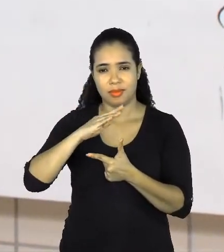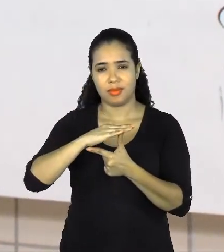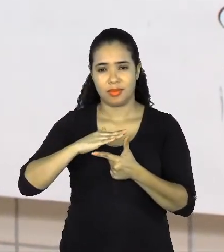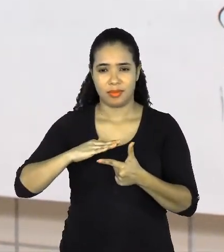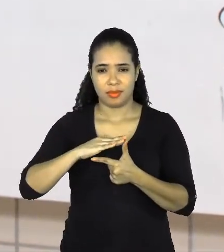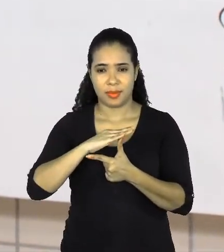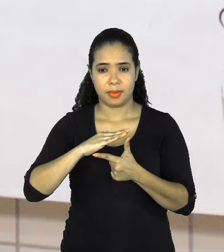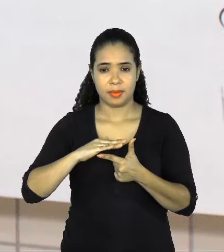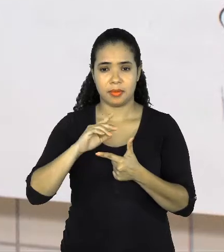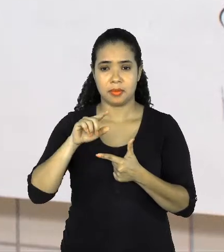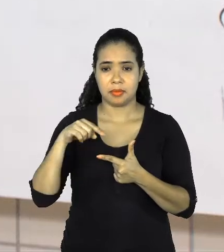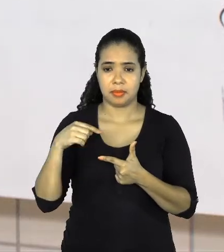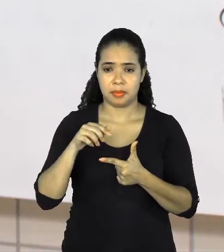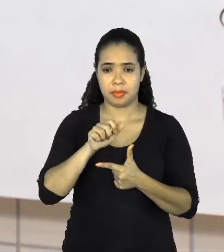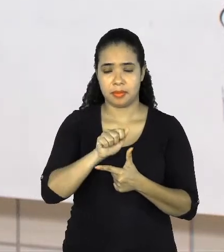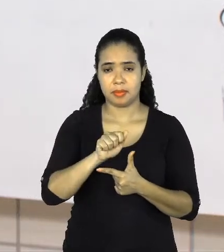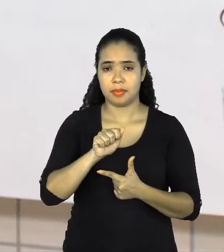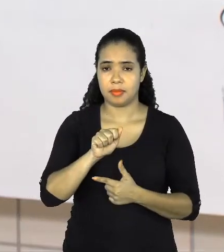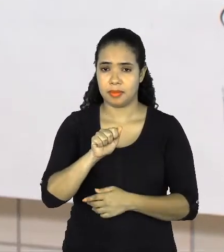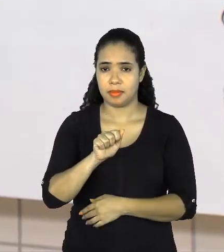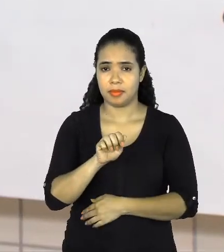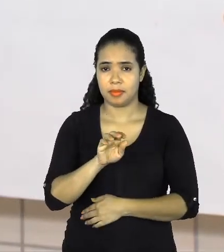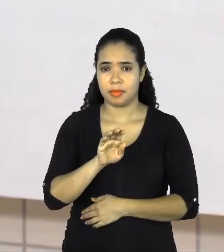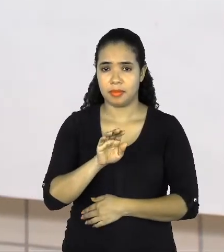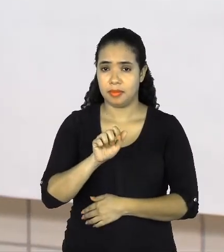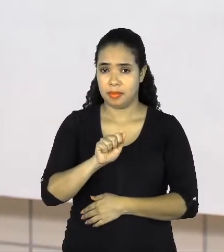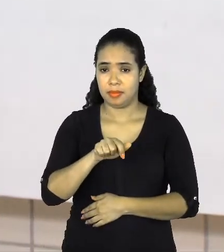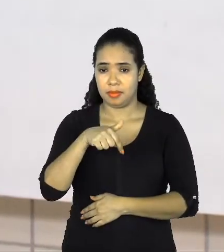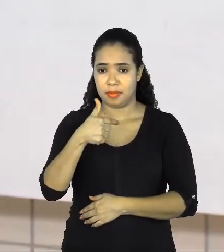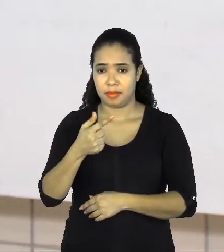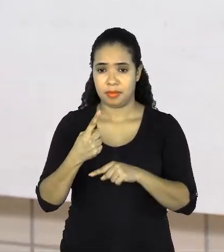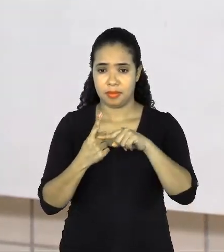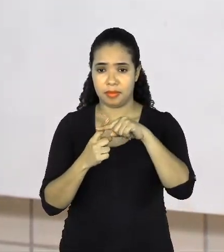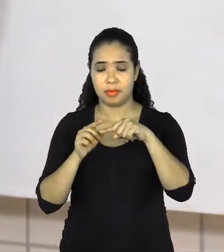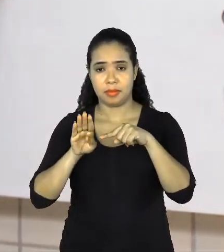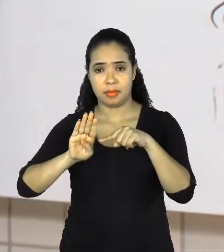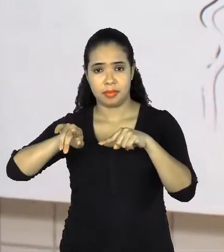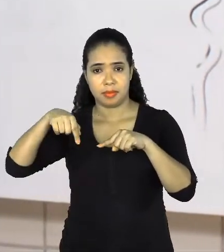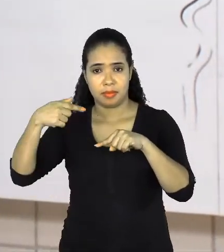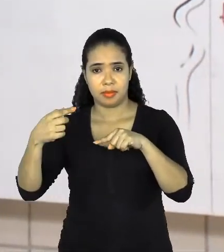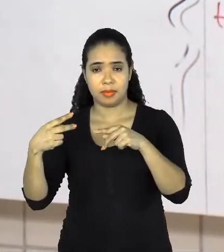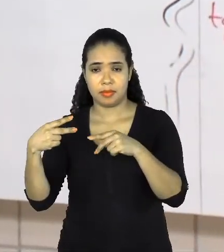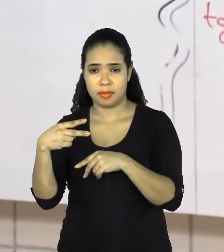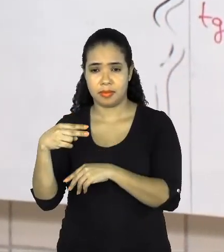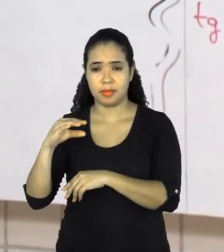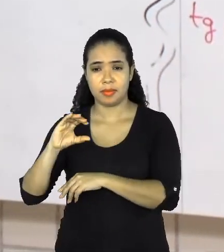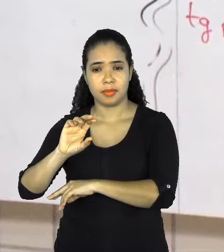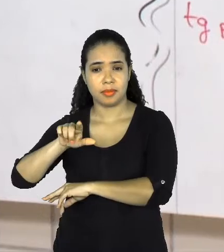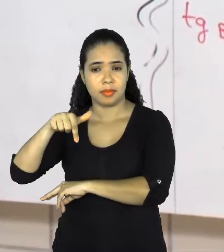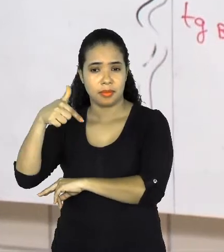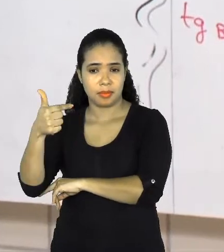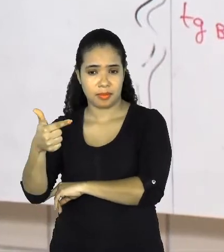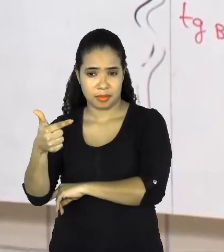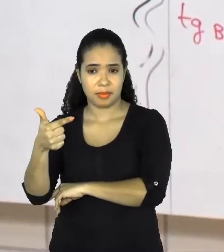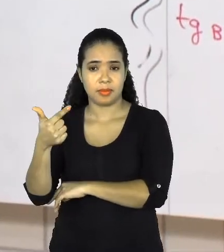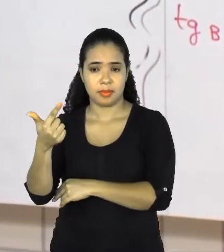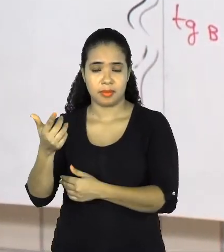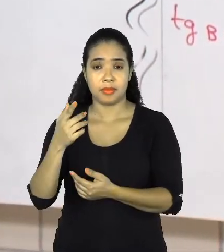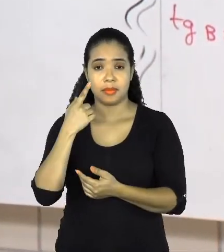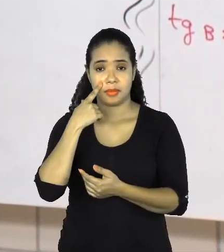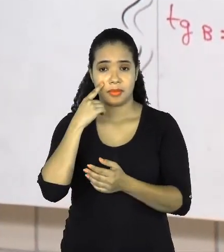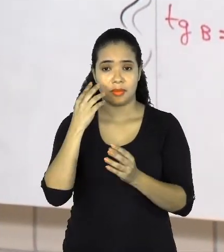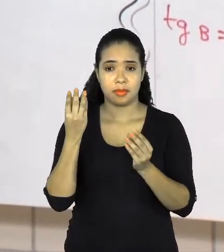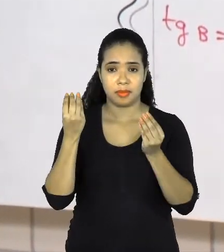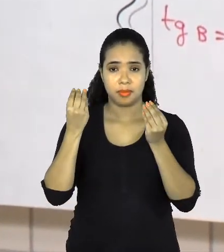Bom, vamos então pensar na aplicação do teorema de Pitágoras. Nesse pensamento, eu vou anotá-lo aqui. Seno de alfa ao quadrado